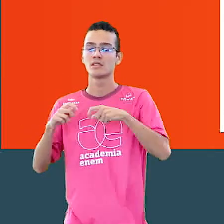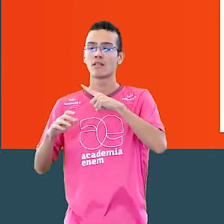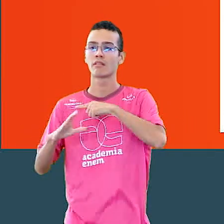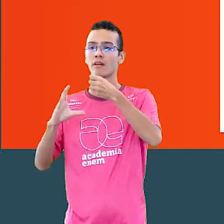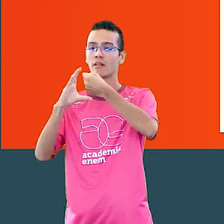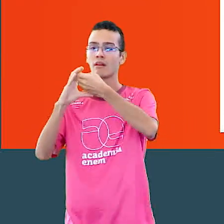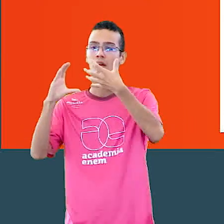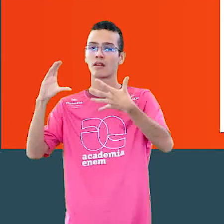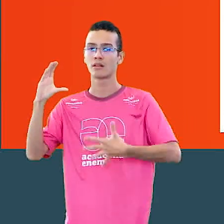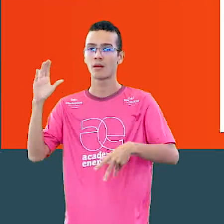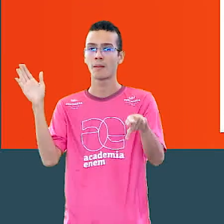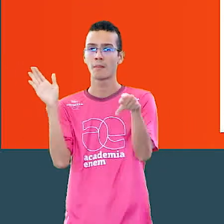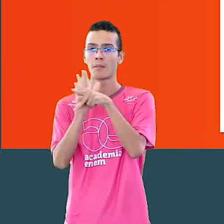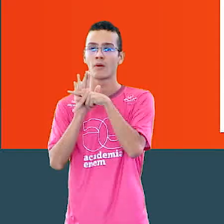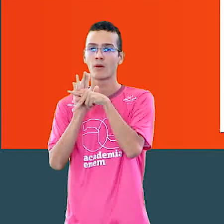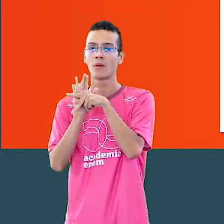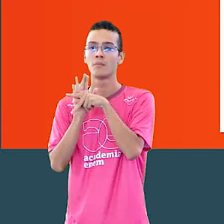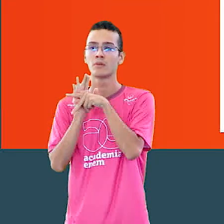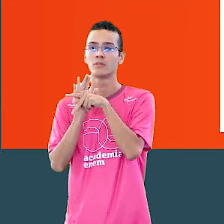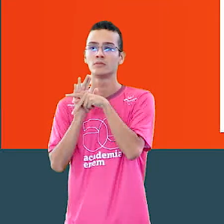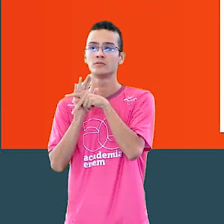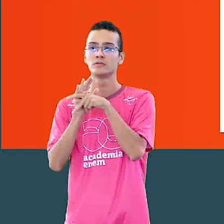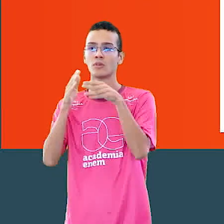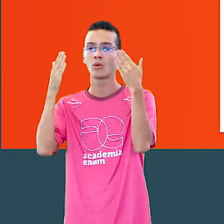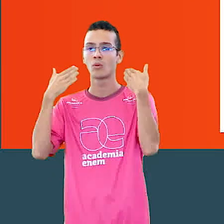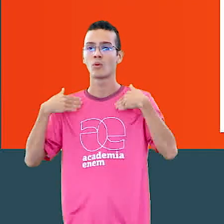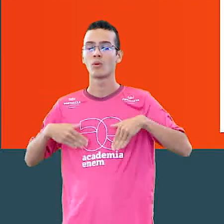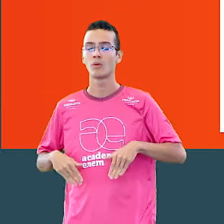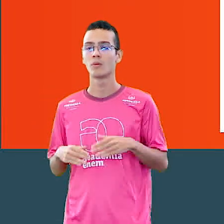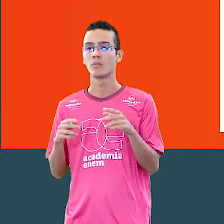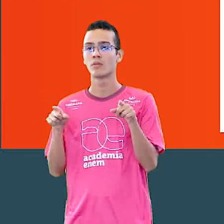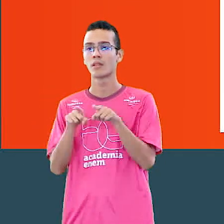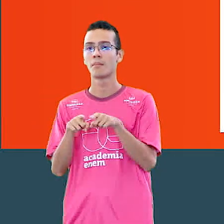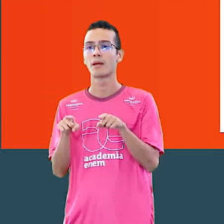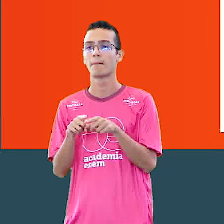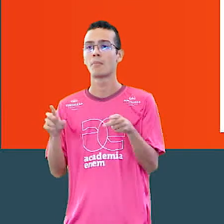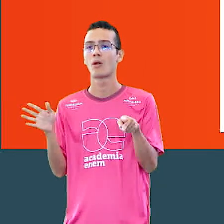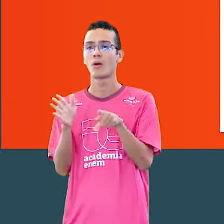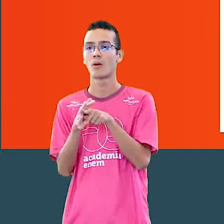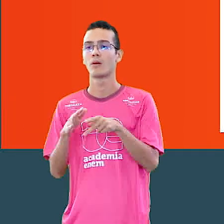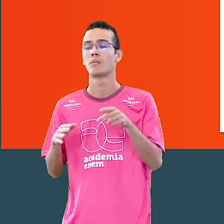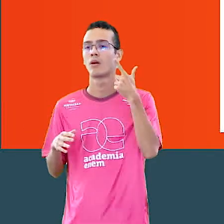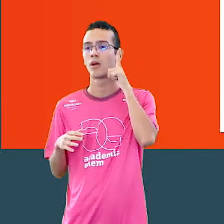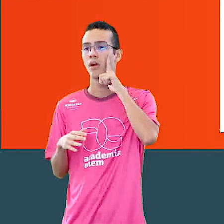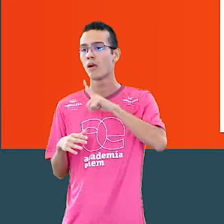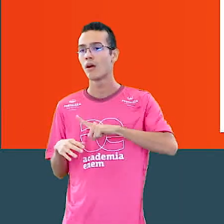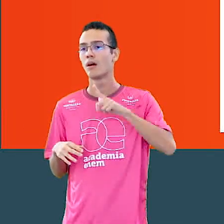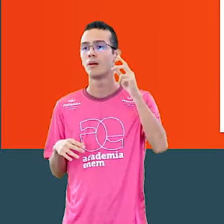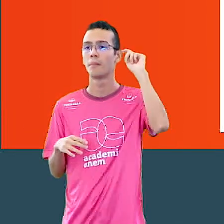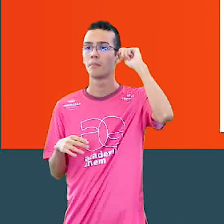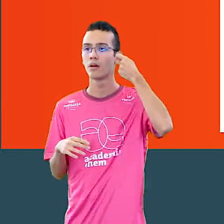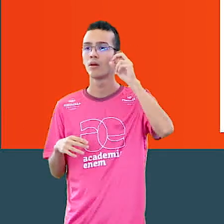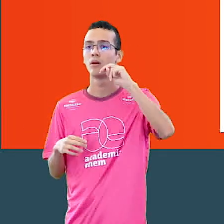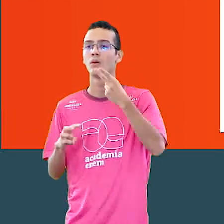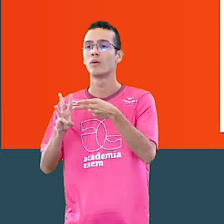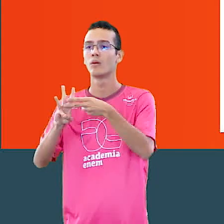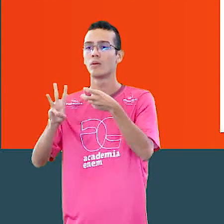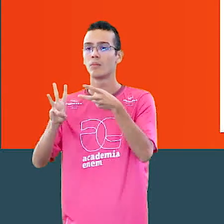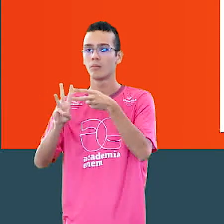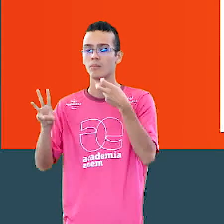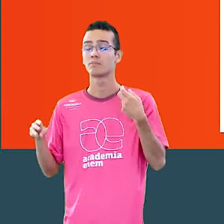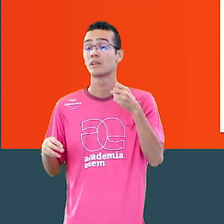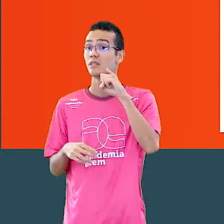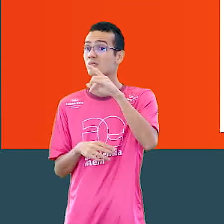você precisa ter o fenotípico de pardo, ou de preto, ou de indígena. Se não tiver, se